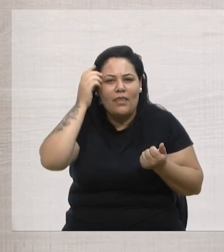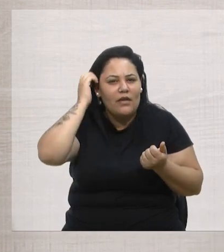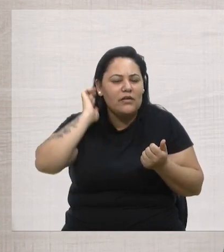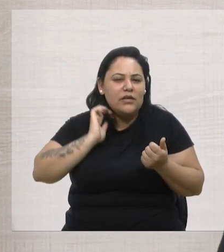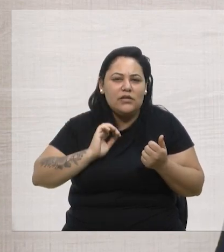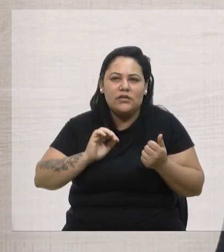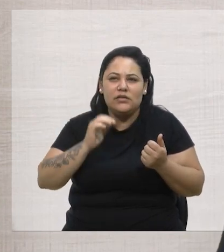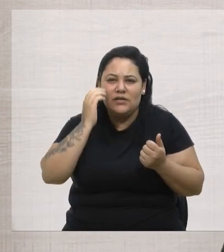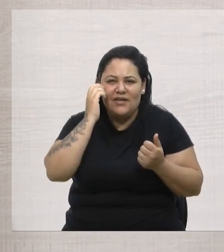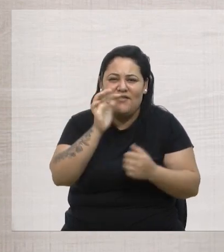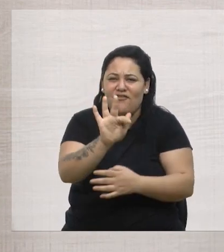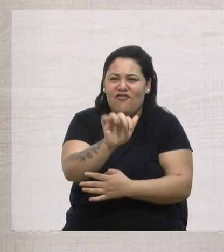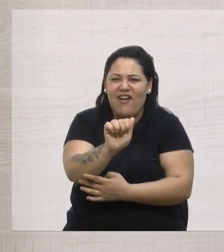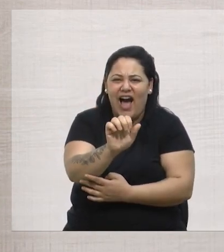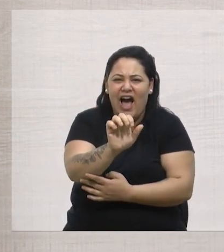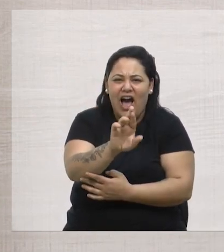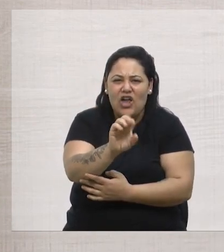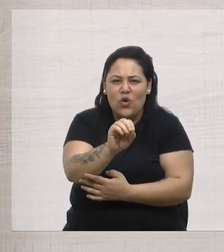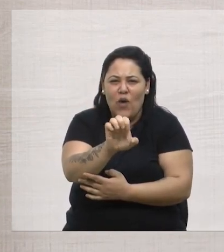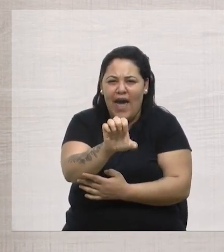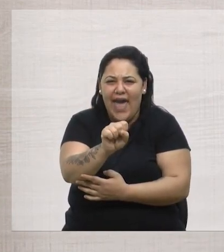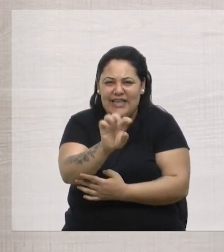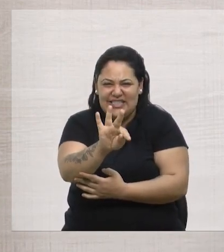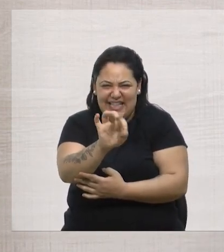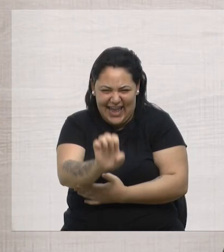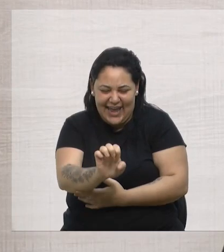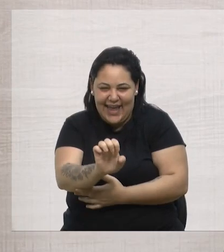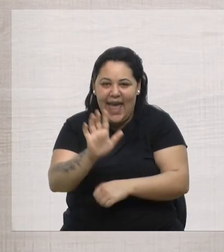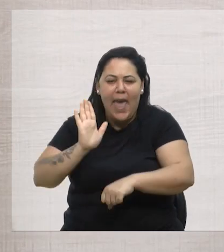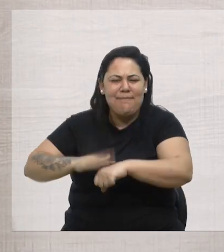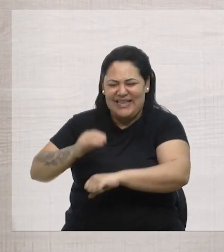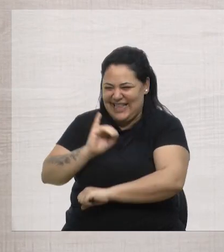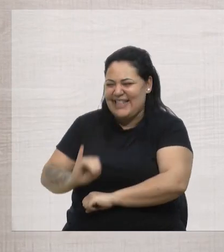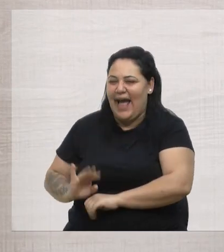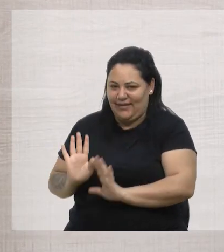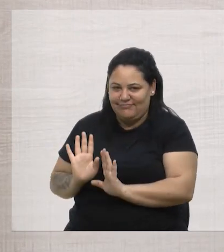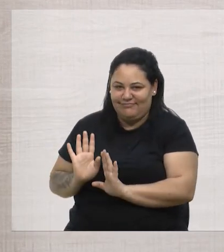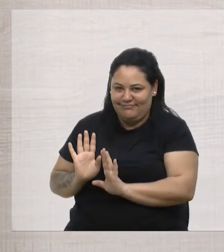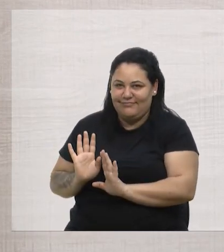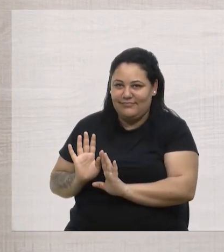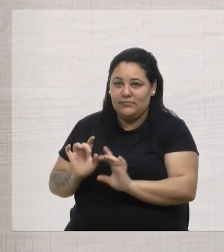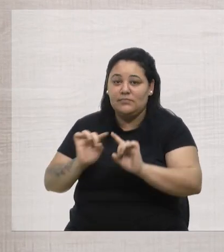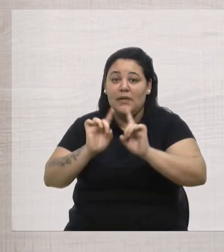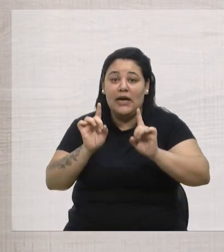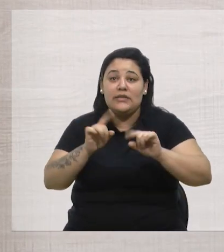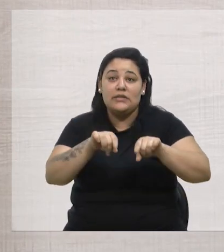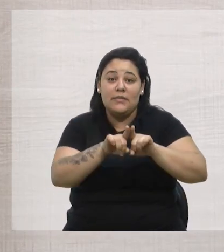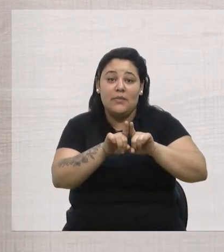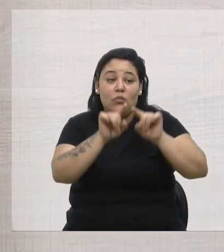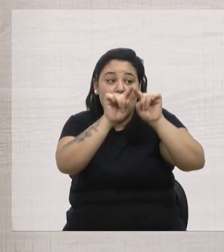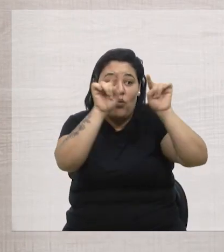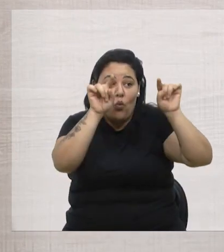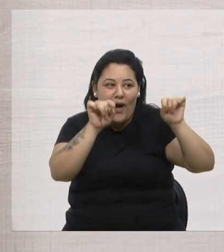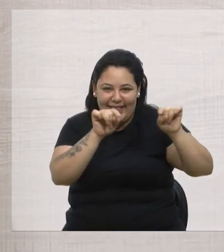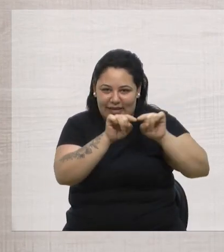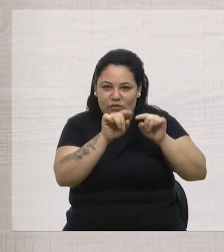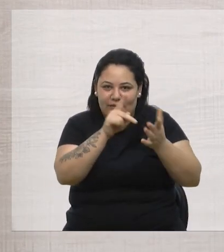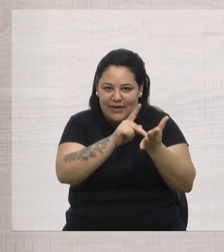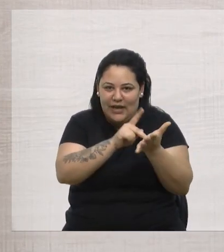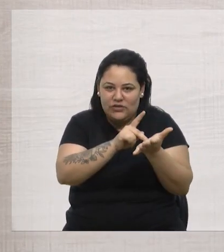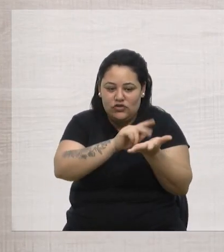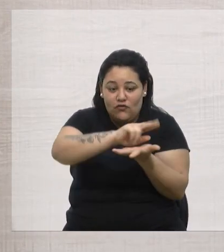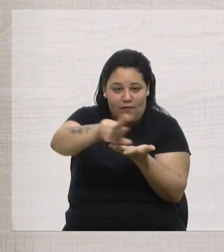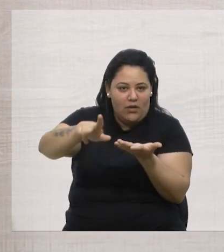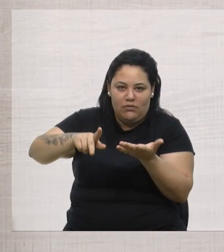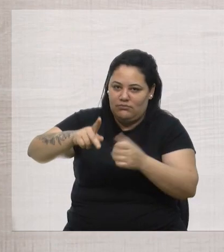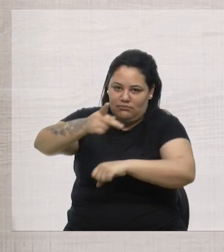Faroeste eles não tratam muito, né? Isso é mais os italianos com os fumetes. E isso é interessante também, né? Porque o quadrinho,